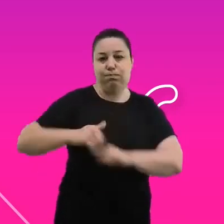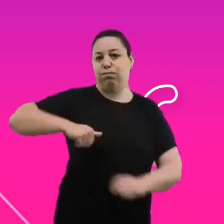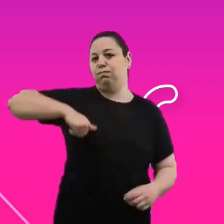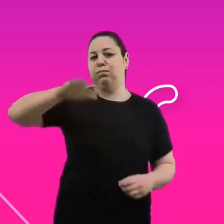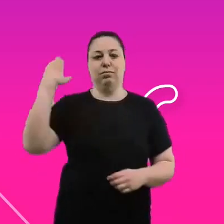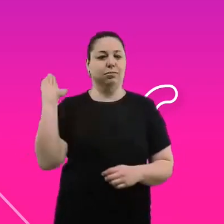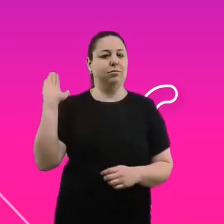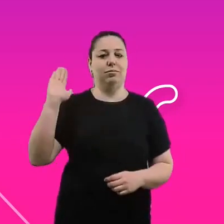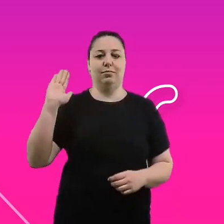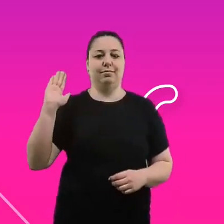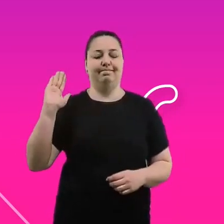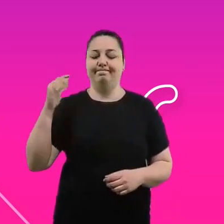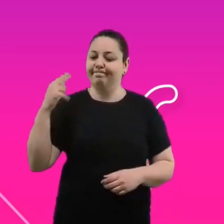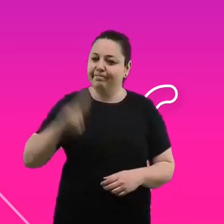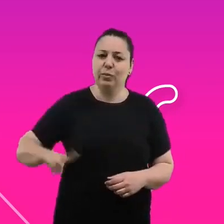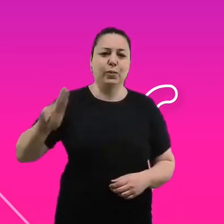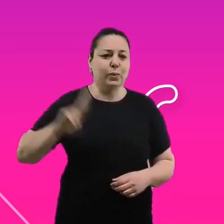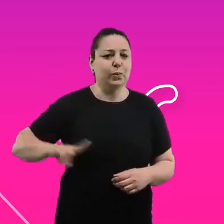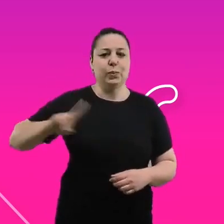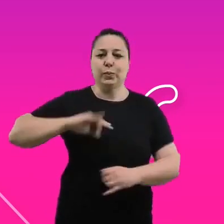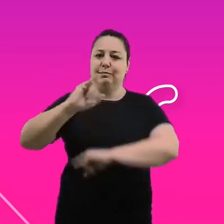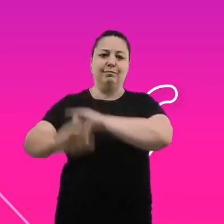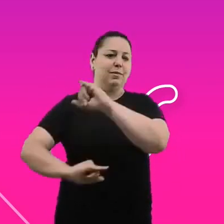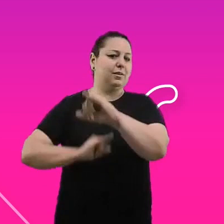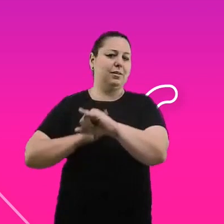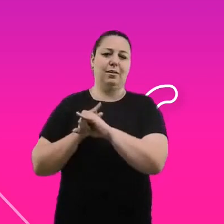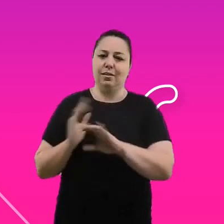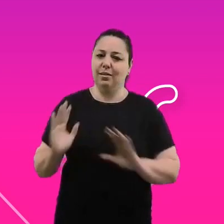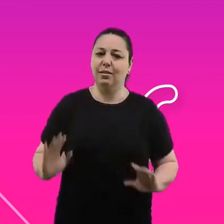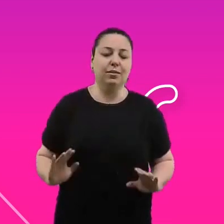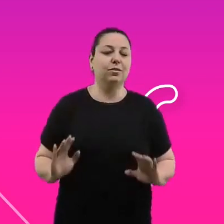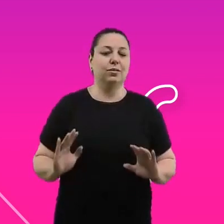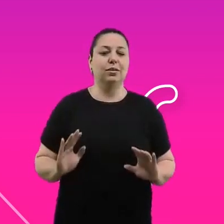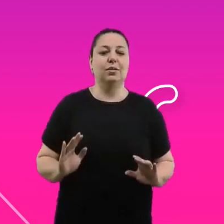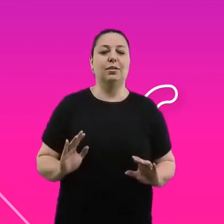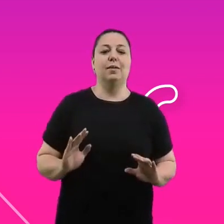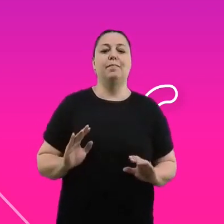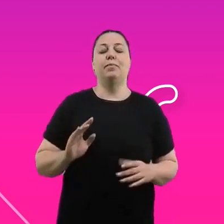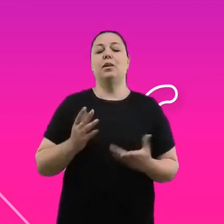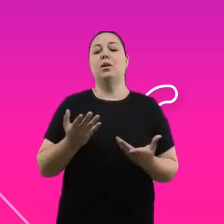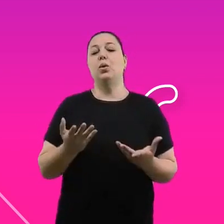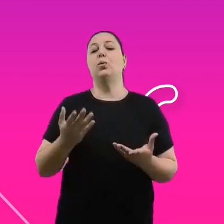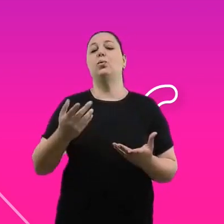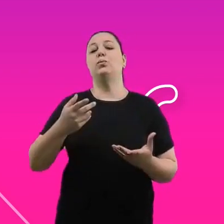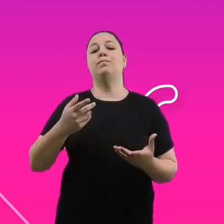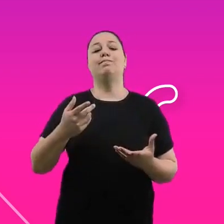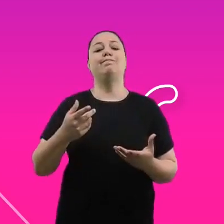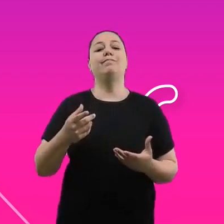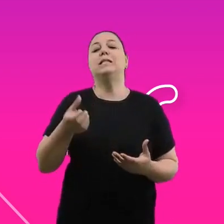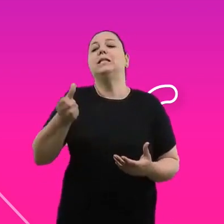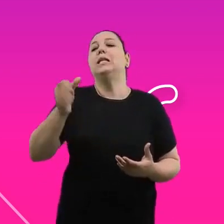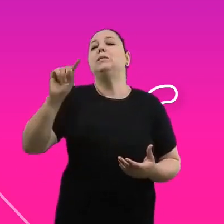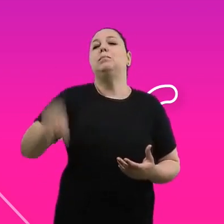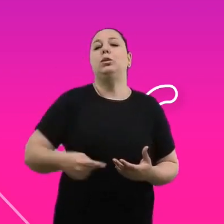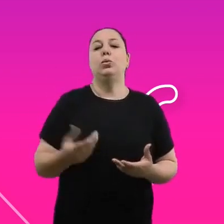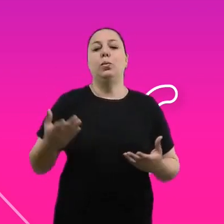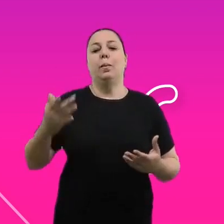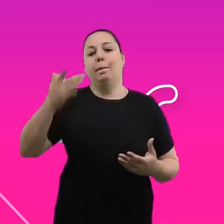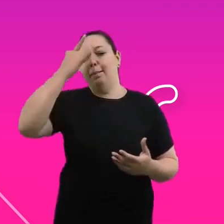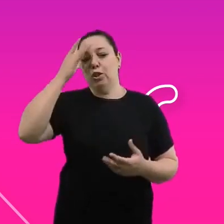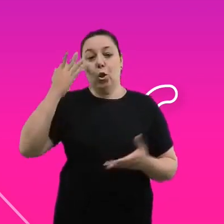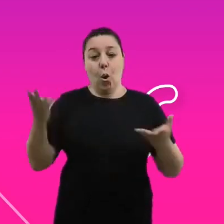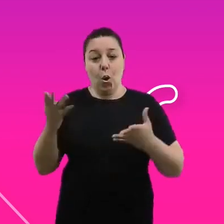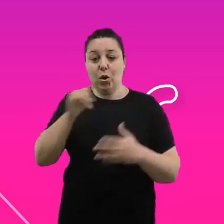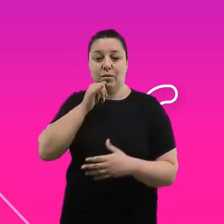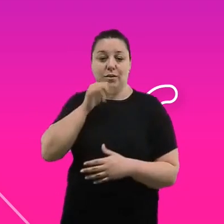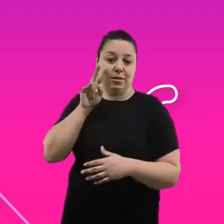Good Brasil com 6 mil, mais 6 mil pessoas conectadas só por causa da internet. Então, o que a gente pode aprender com esse